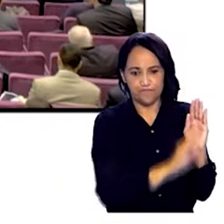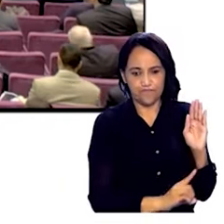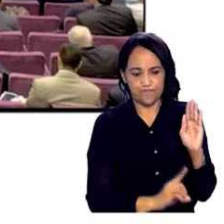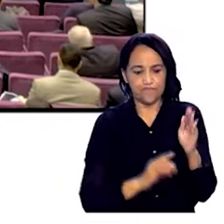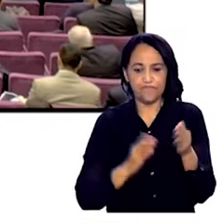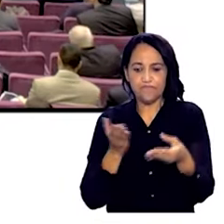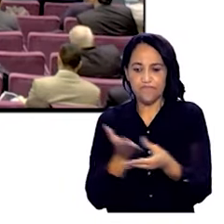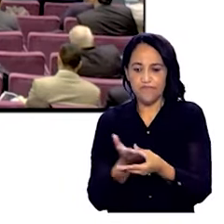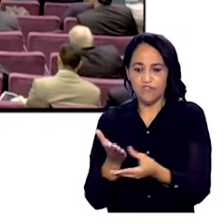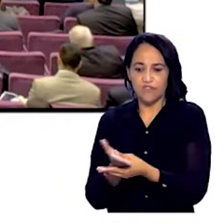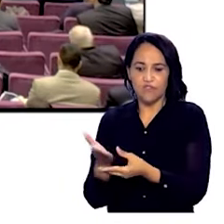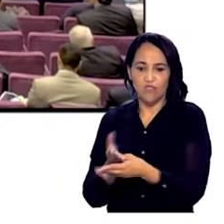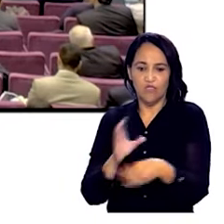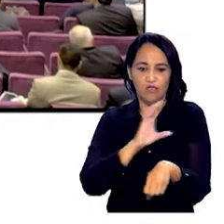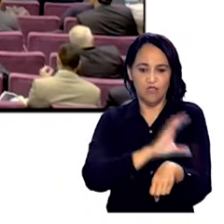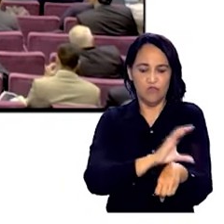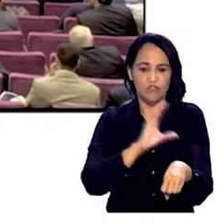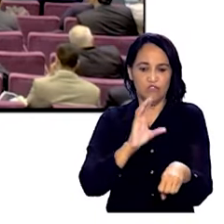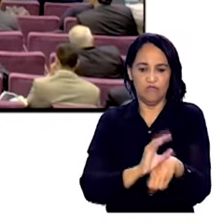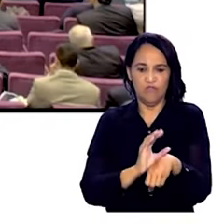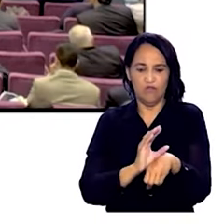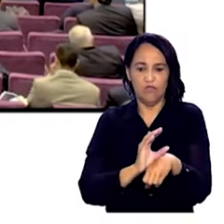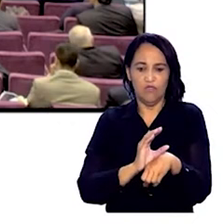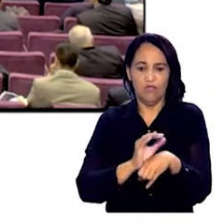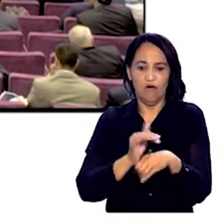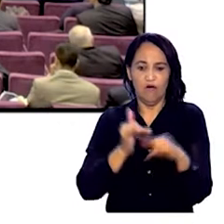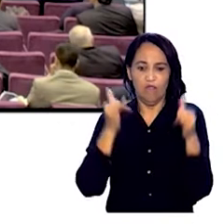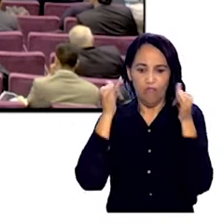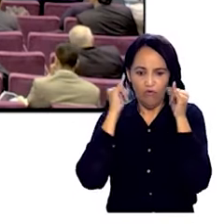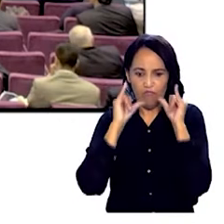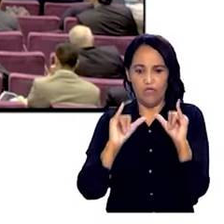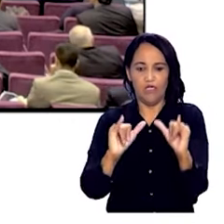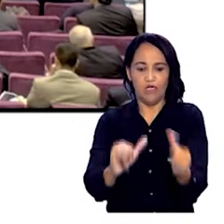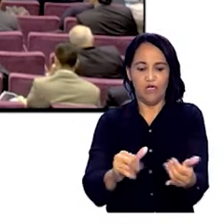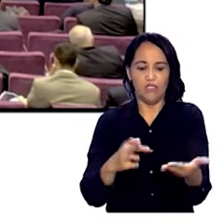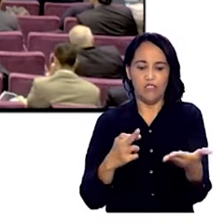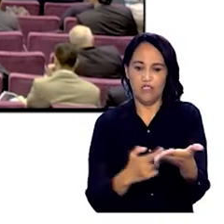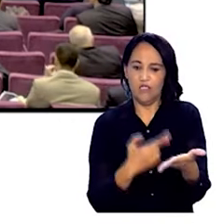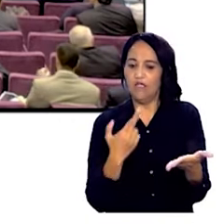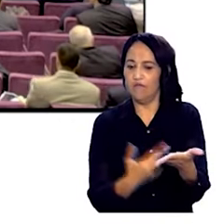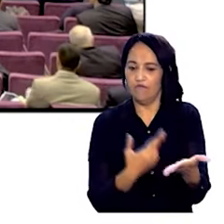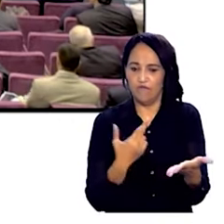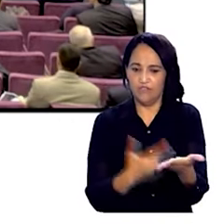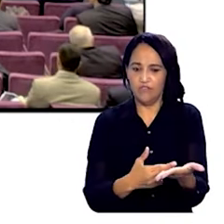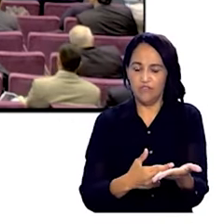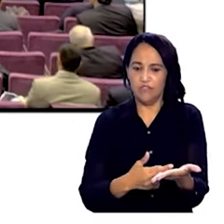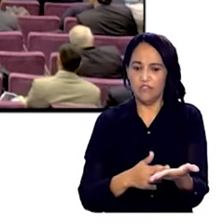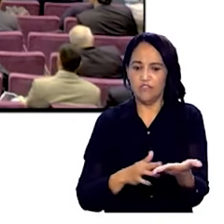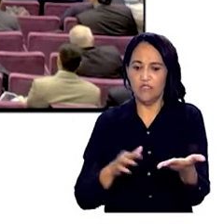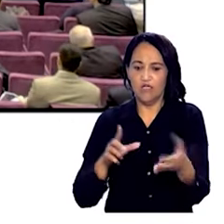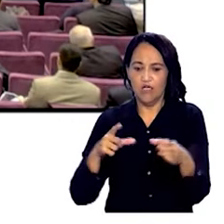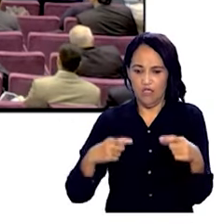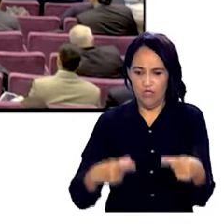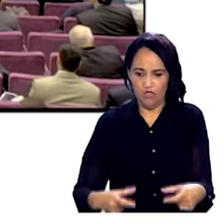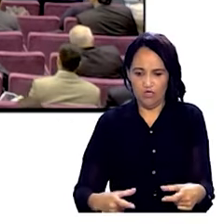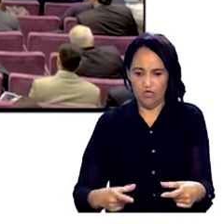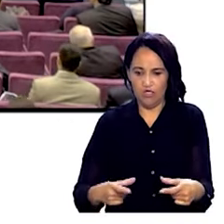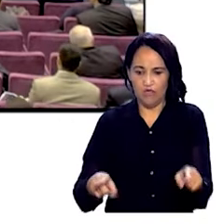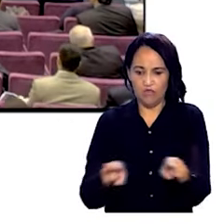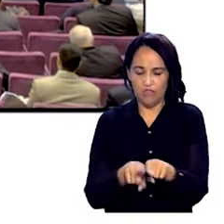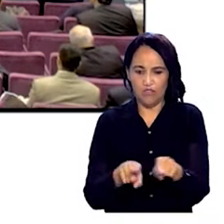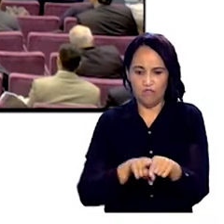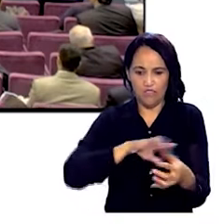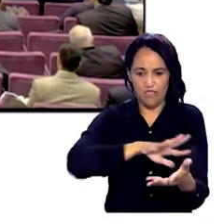revistas especializadas nacionais e internacionais portanto para não